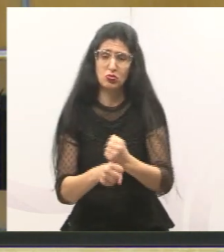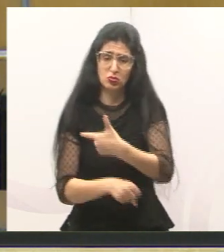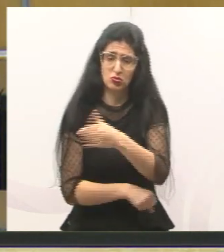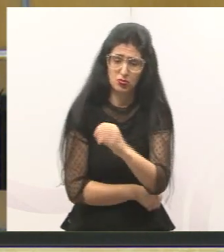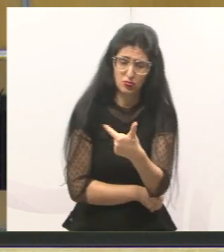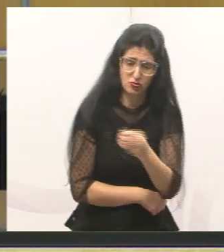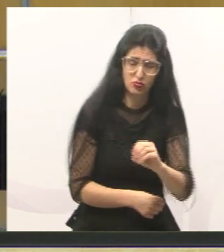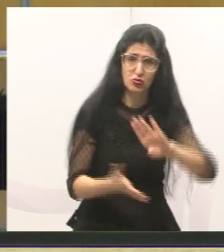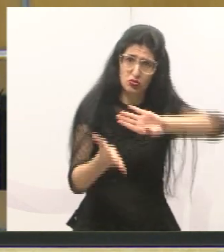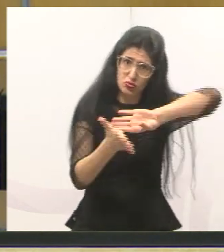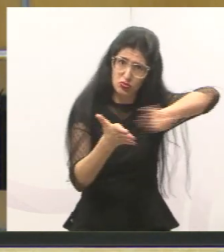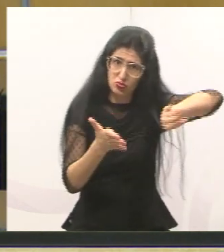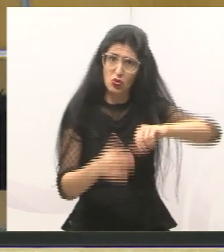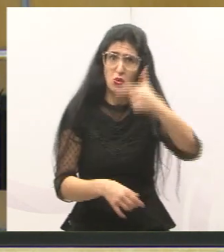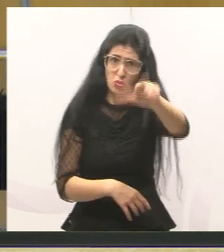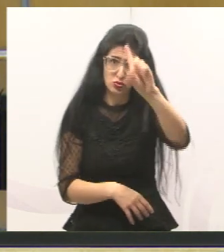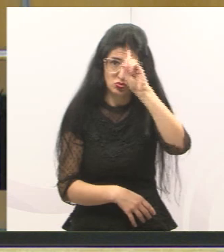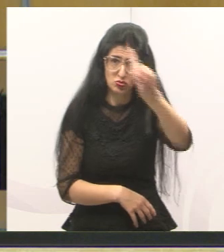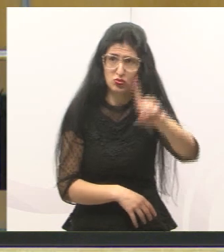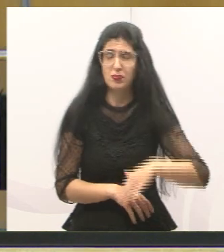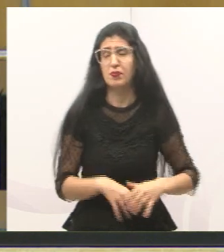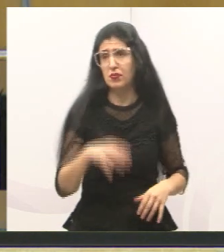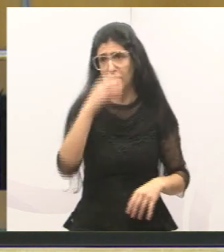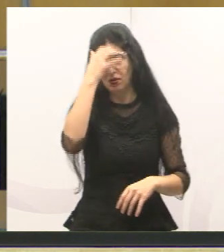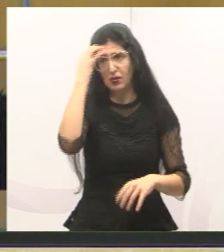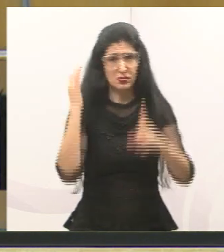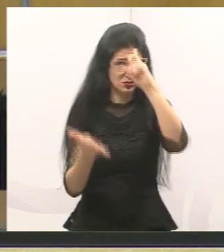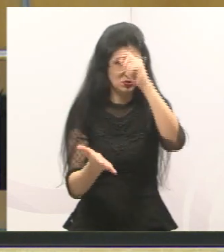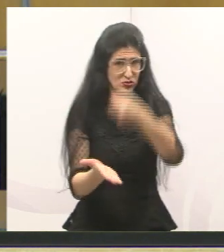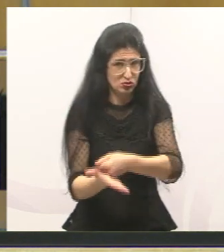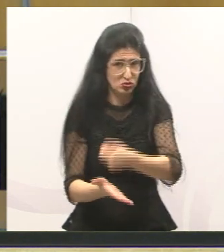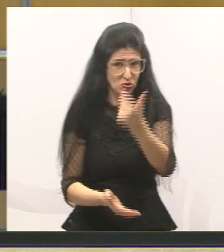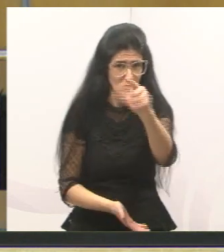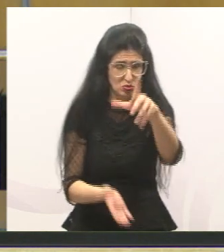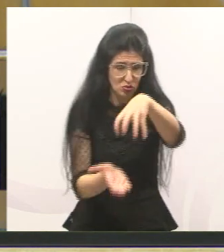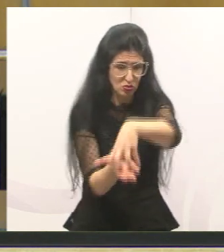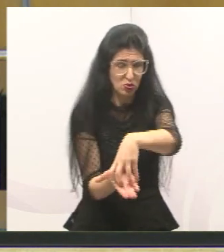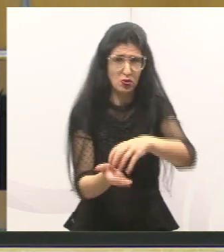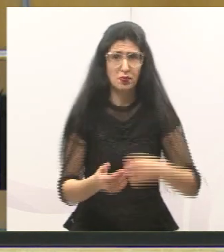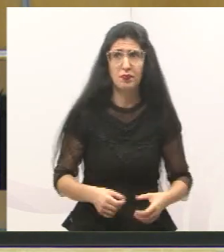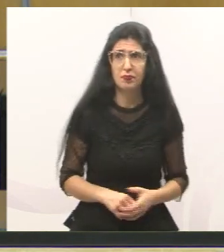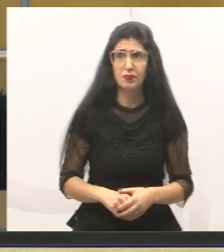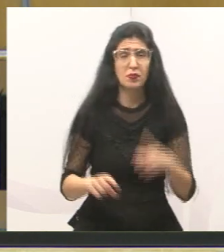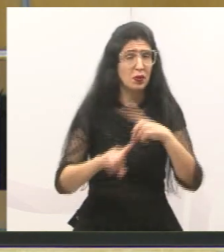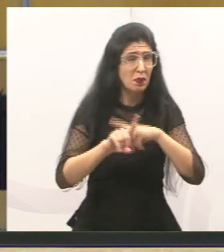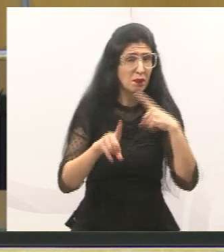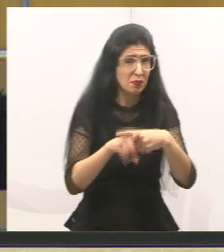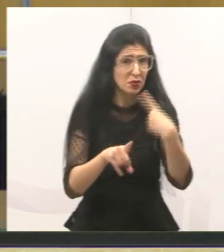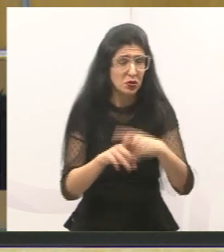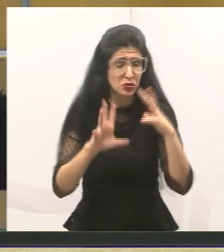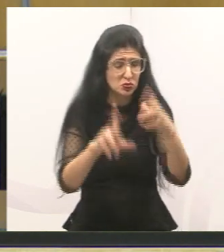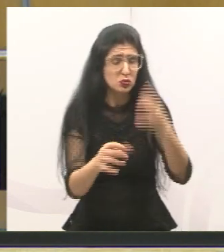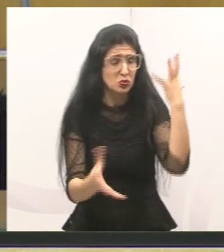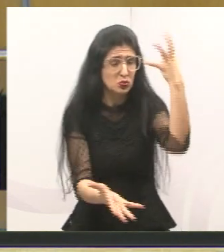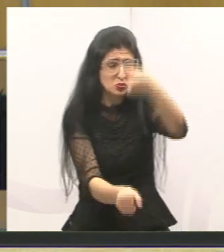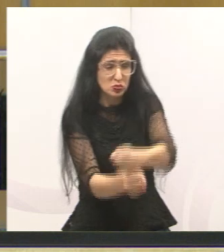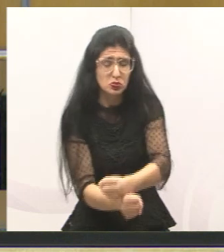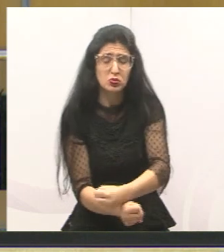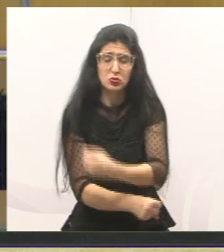suspensa. Do contrário, o expediente em tela, que se debruça sobre as contas alusivas ao exercício de